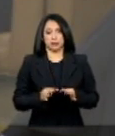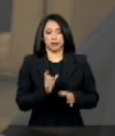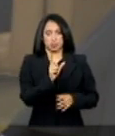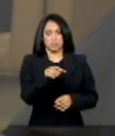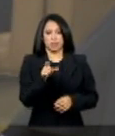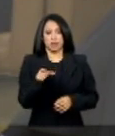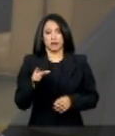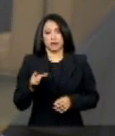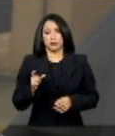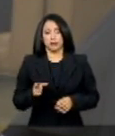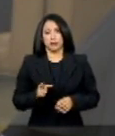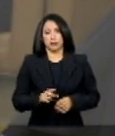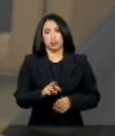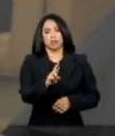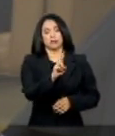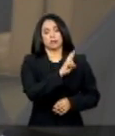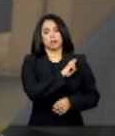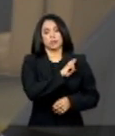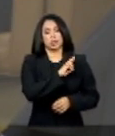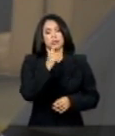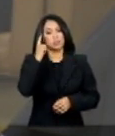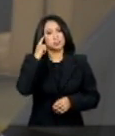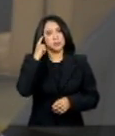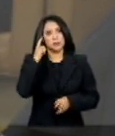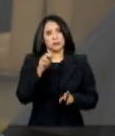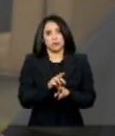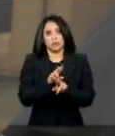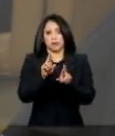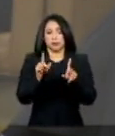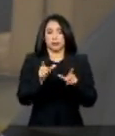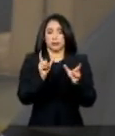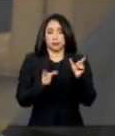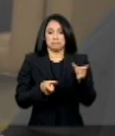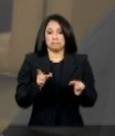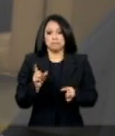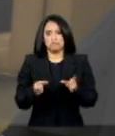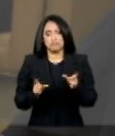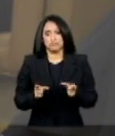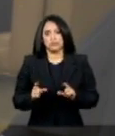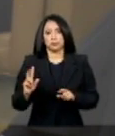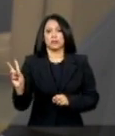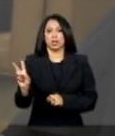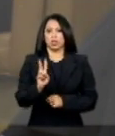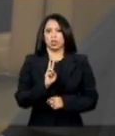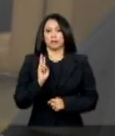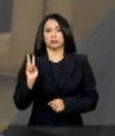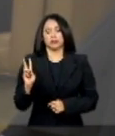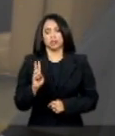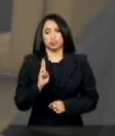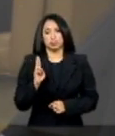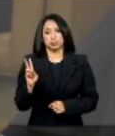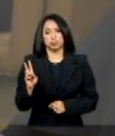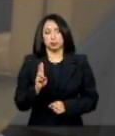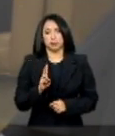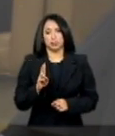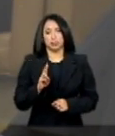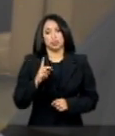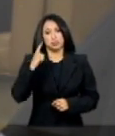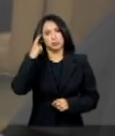respeitando se que as divergências individuais as divergências de valores divergências